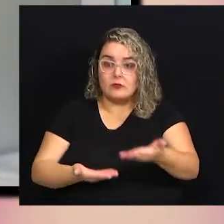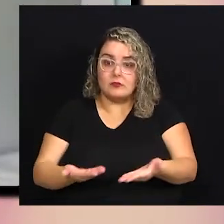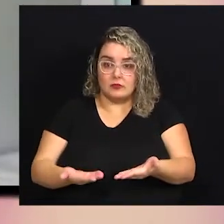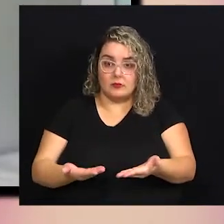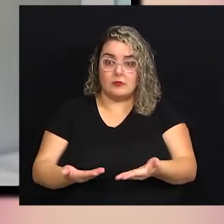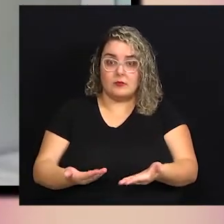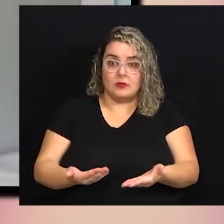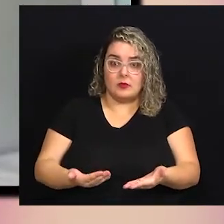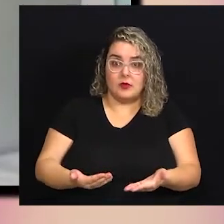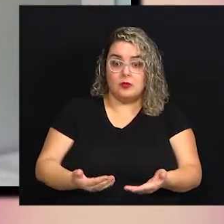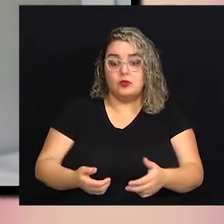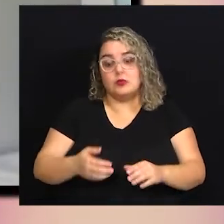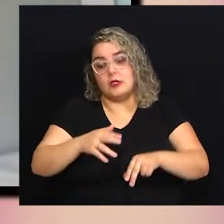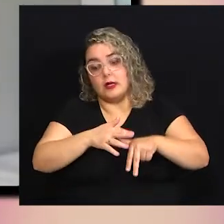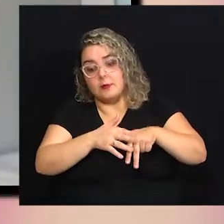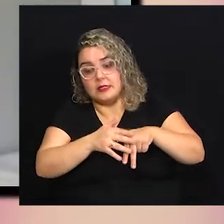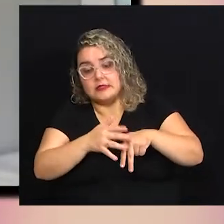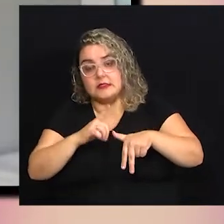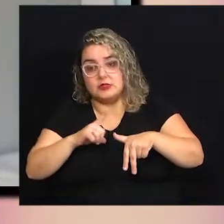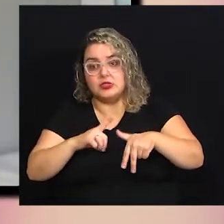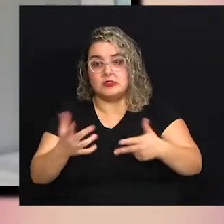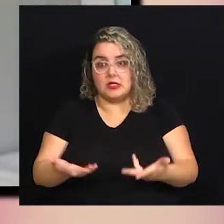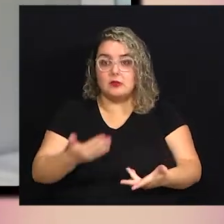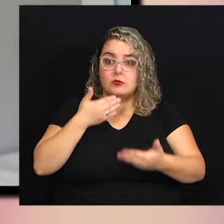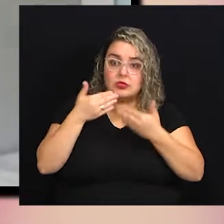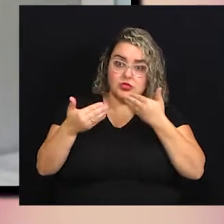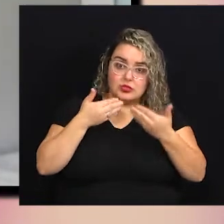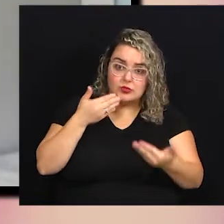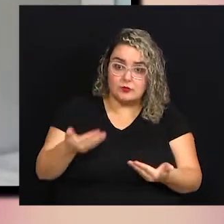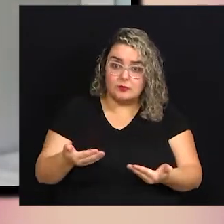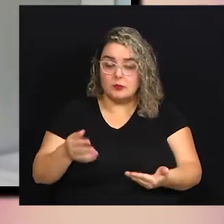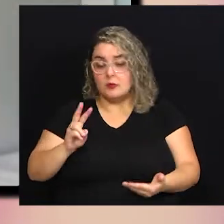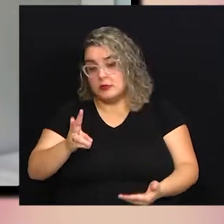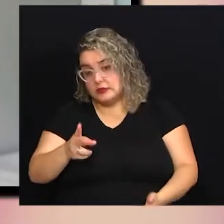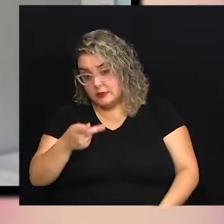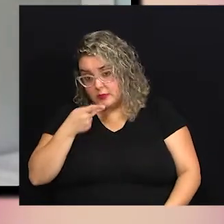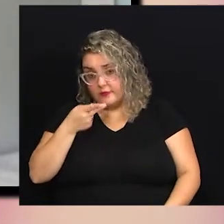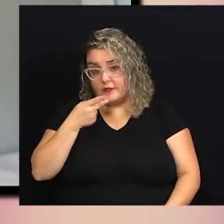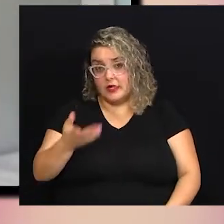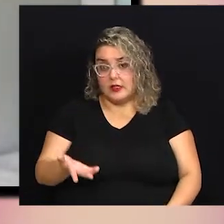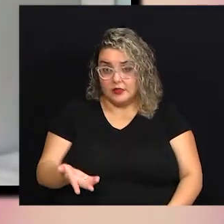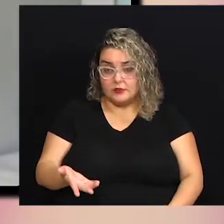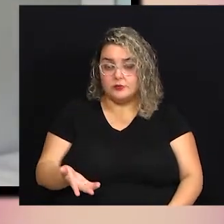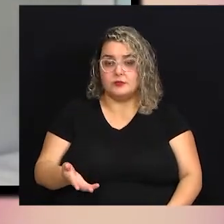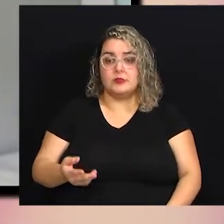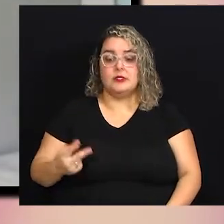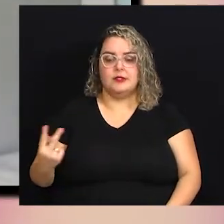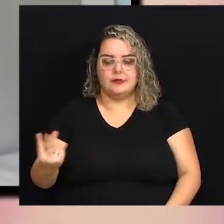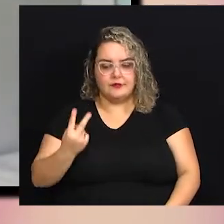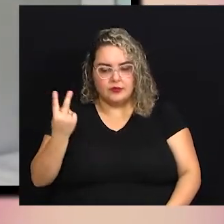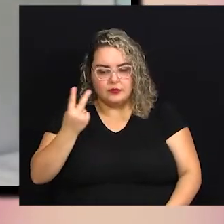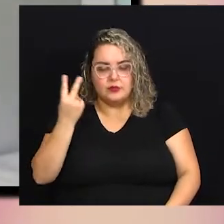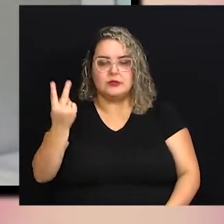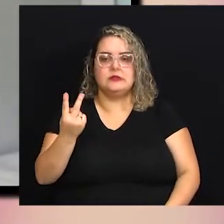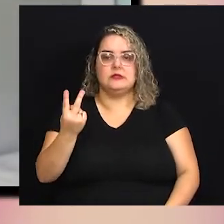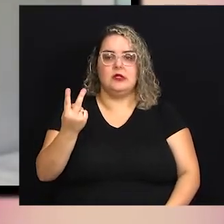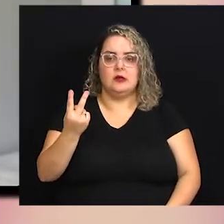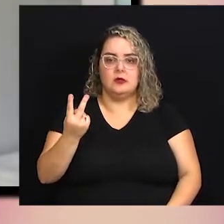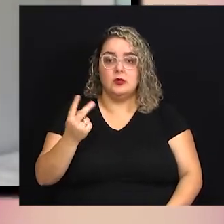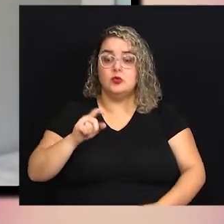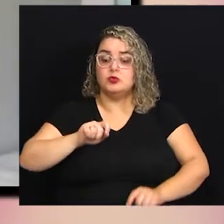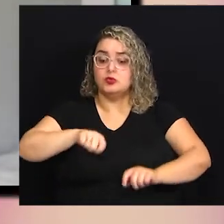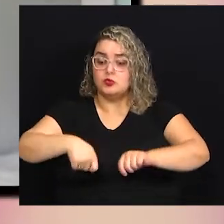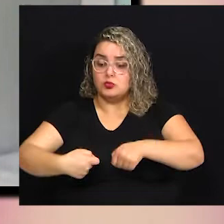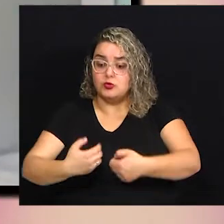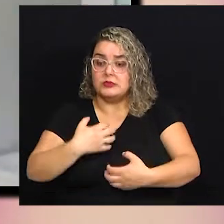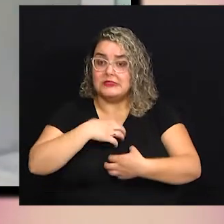o tratamento na demanda que a paciente tem. E eu sempre também, é uma coisa que eu sempre afirmo, que a gente deve valorizar